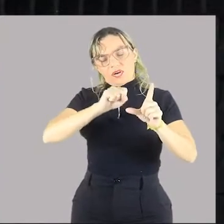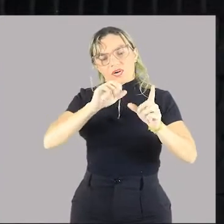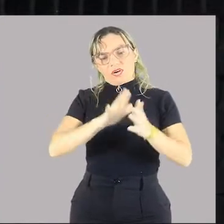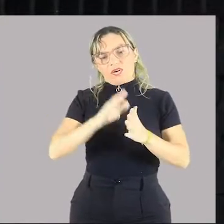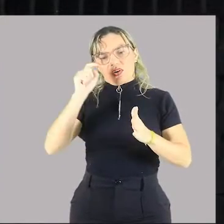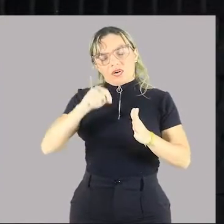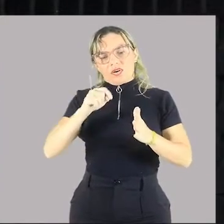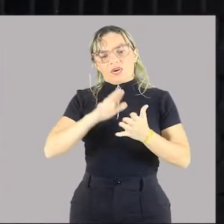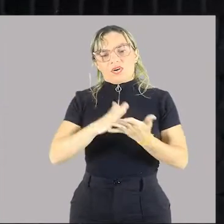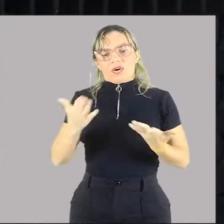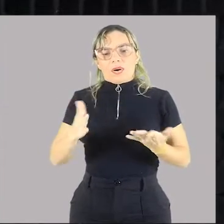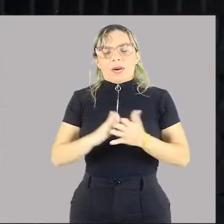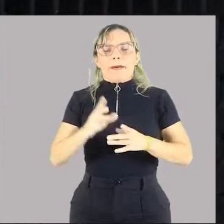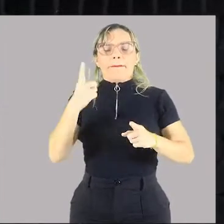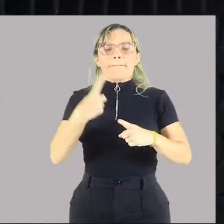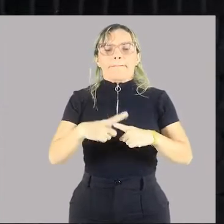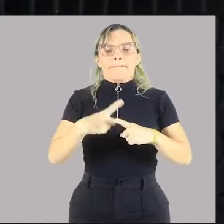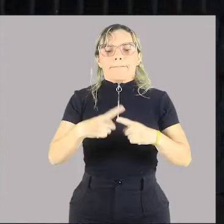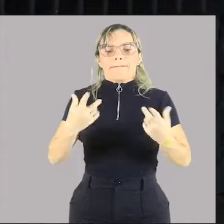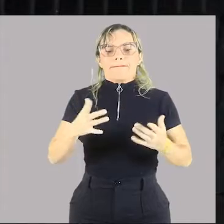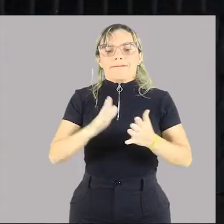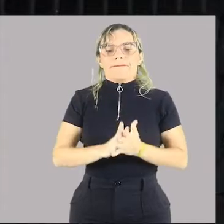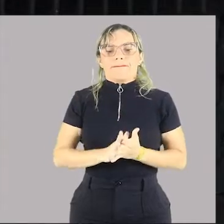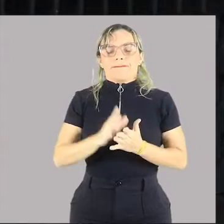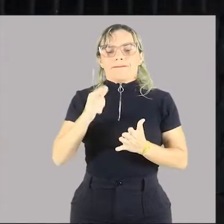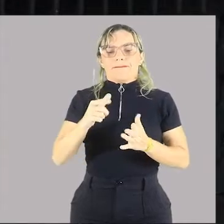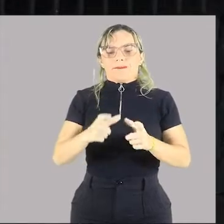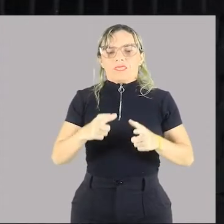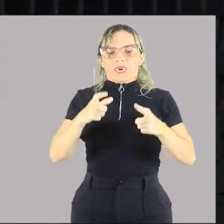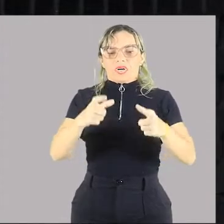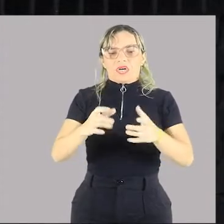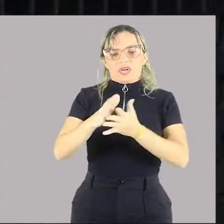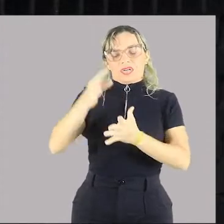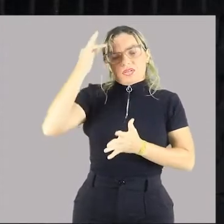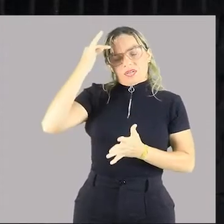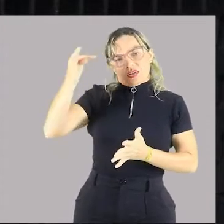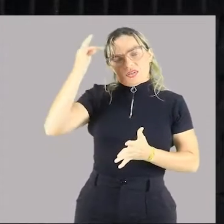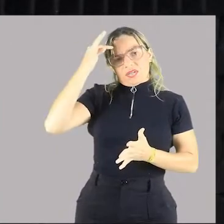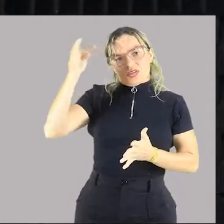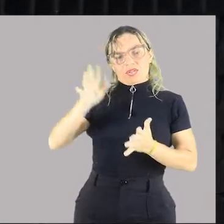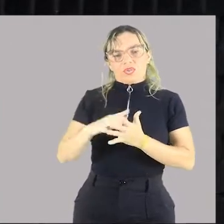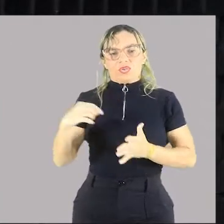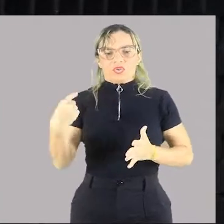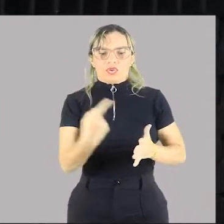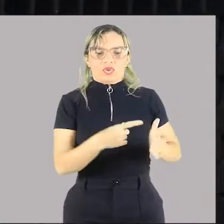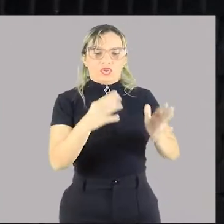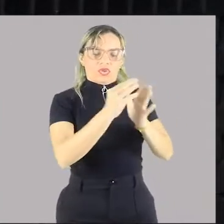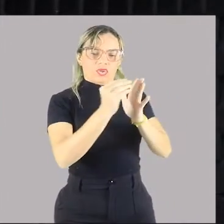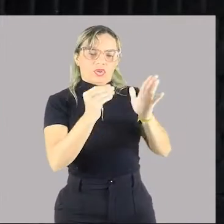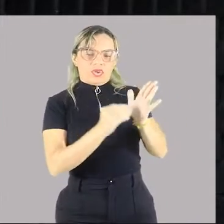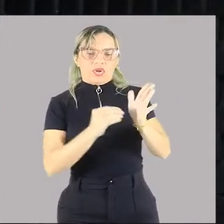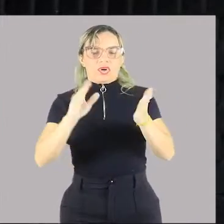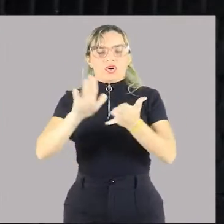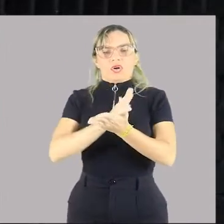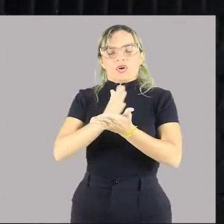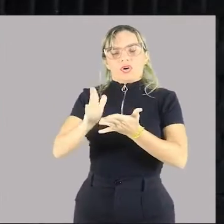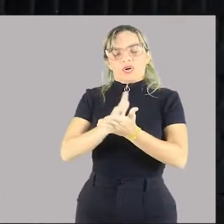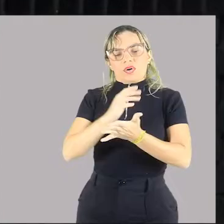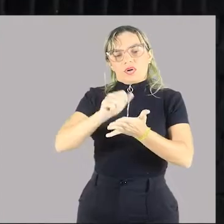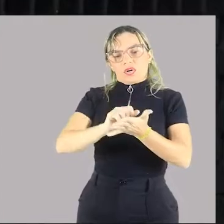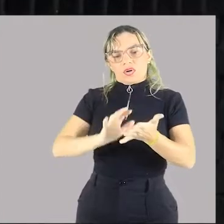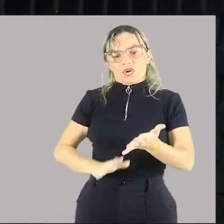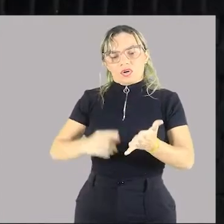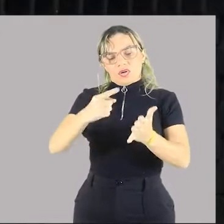baixe esse QR Code, por quê? Porque você vai encontrar a parte teórica dessa aula. E também alguns exercícios, já